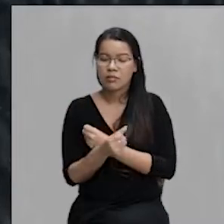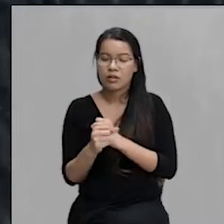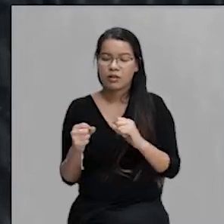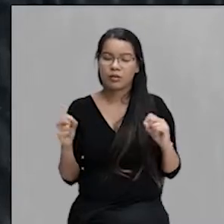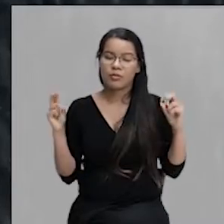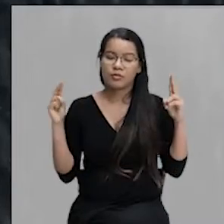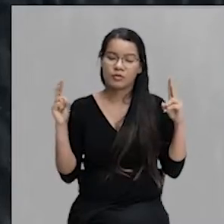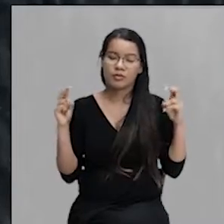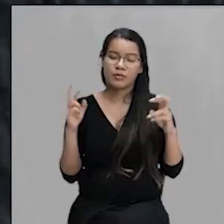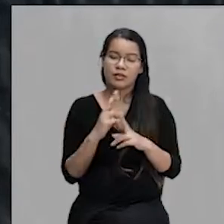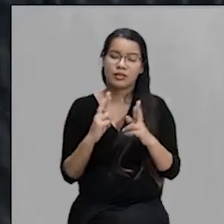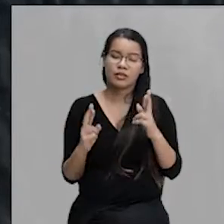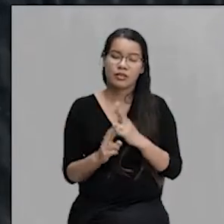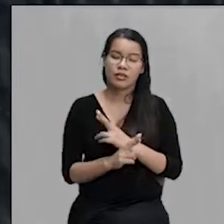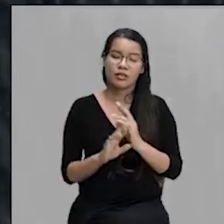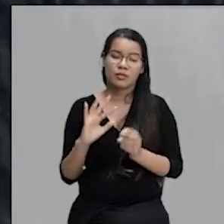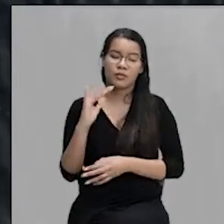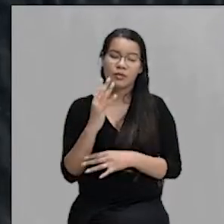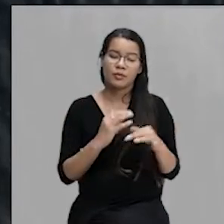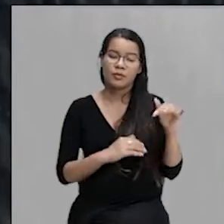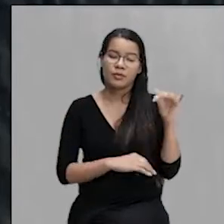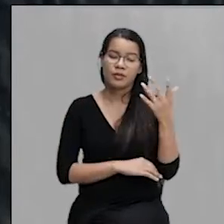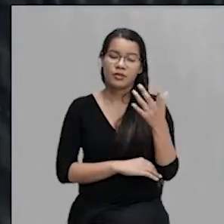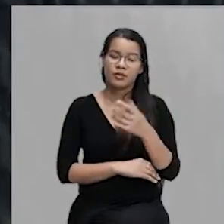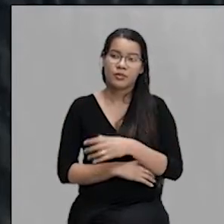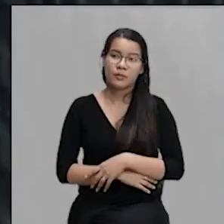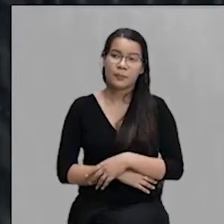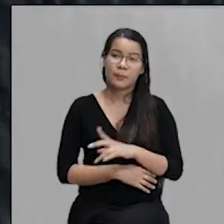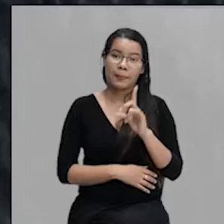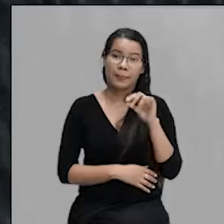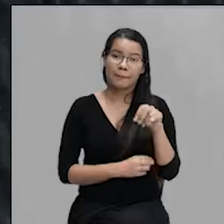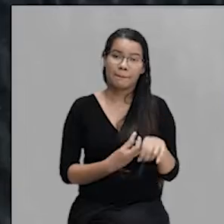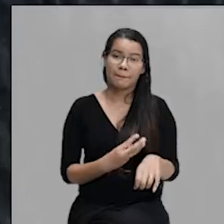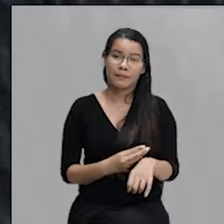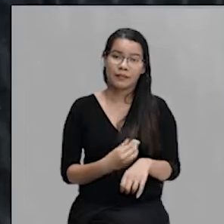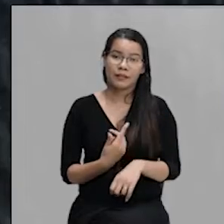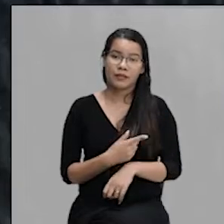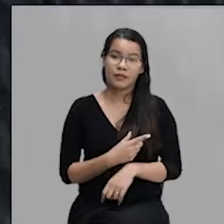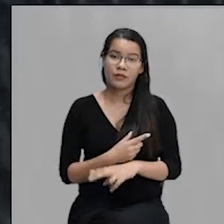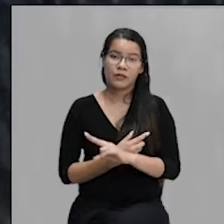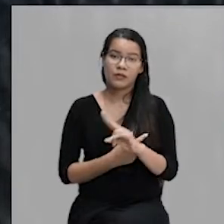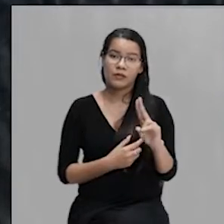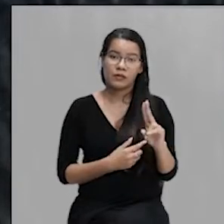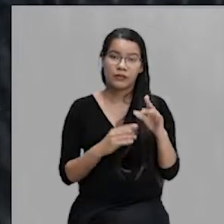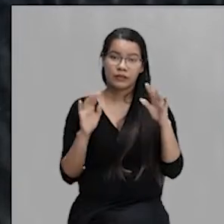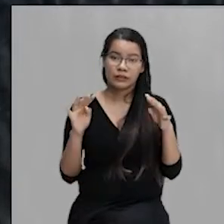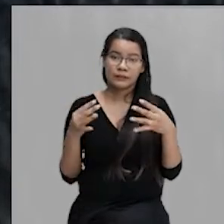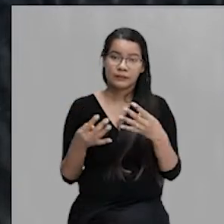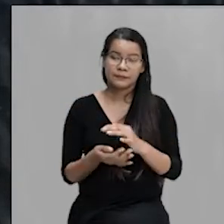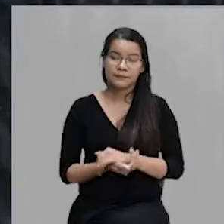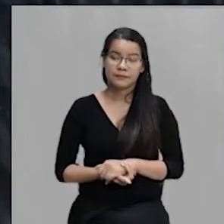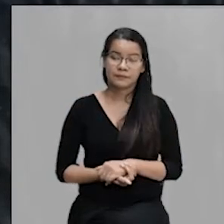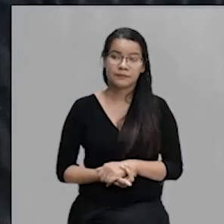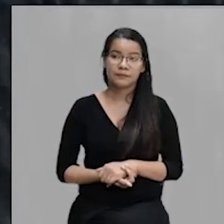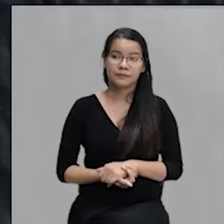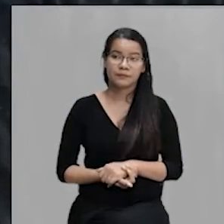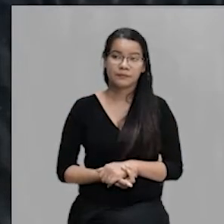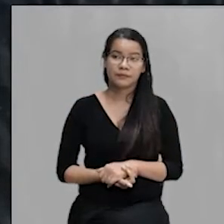os temas relacionados ao meio ambiente global. É o momento que a gente chama, atenção porque eu vou dizer, anota,